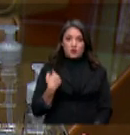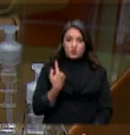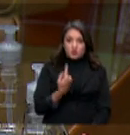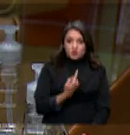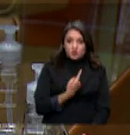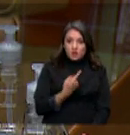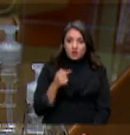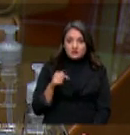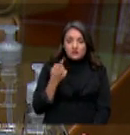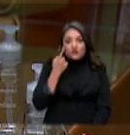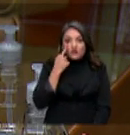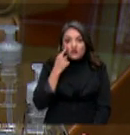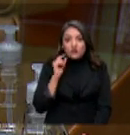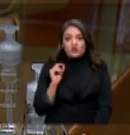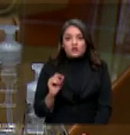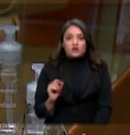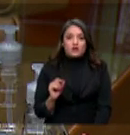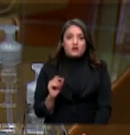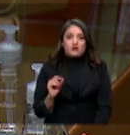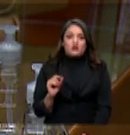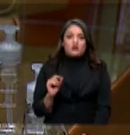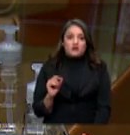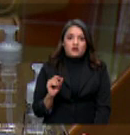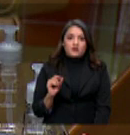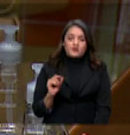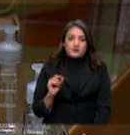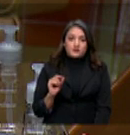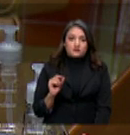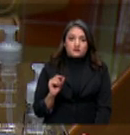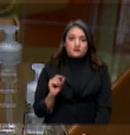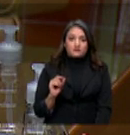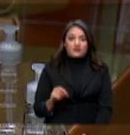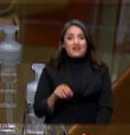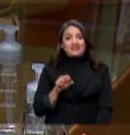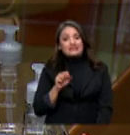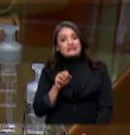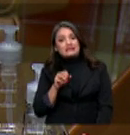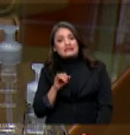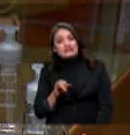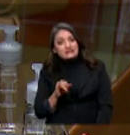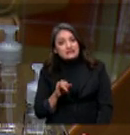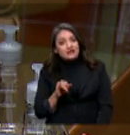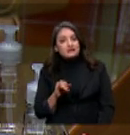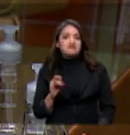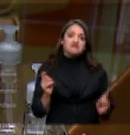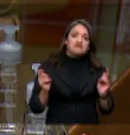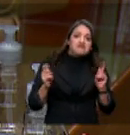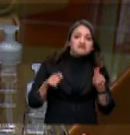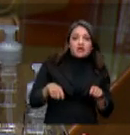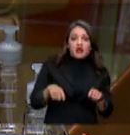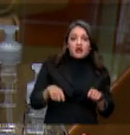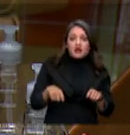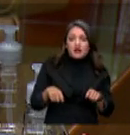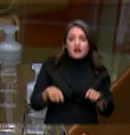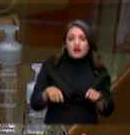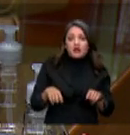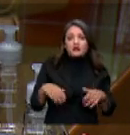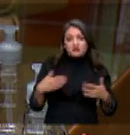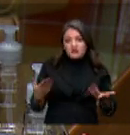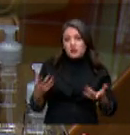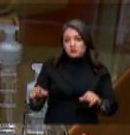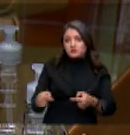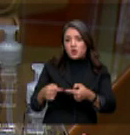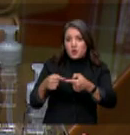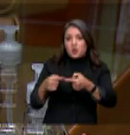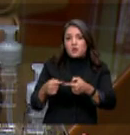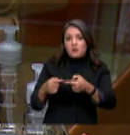aqui é verificando se, como disse agora o ministro Barroso, se for possível, está aplicado de acordo com o que